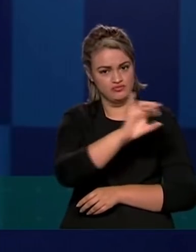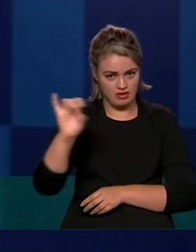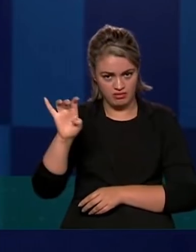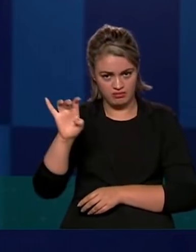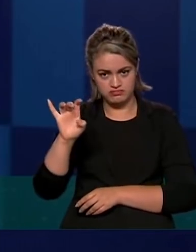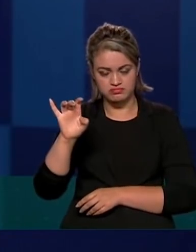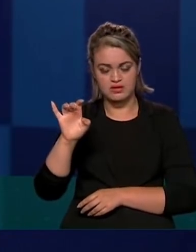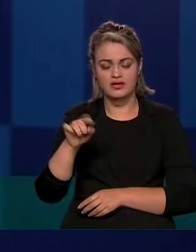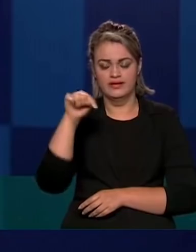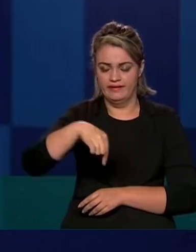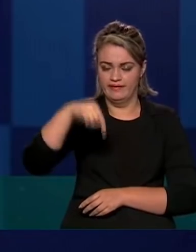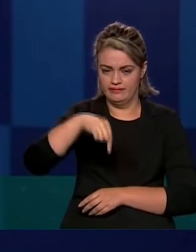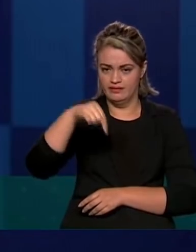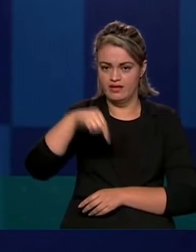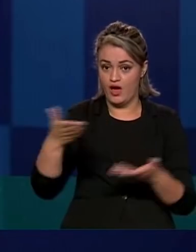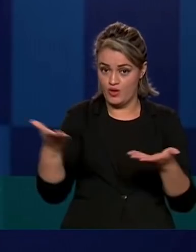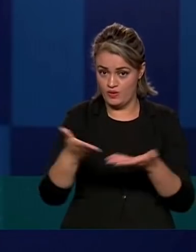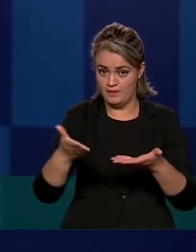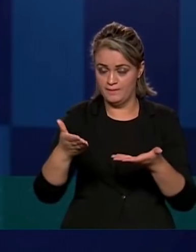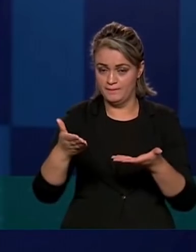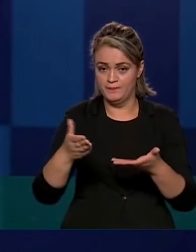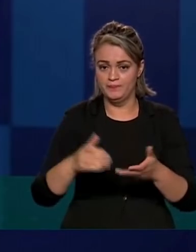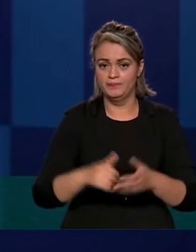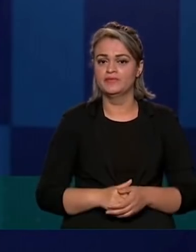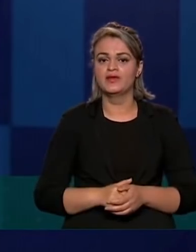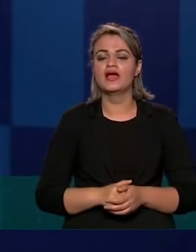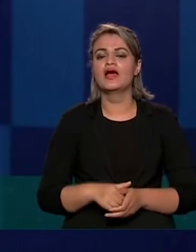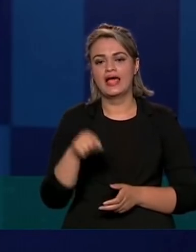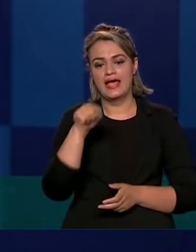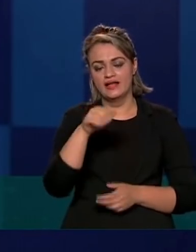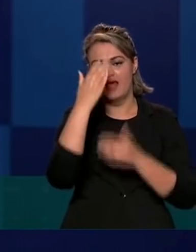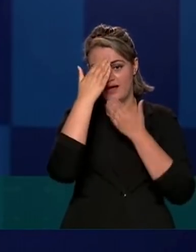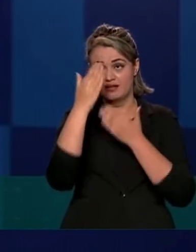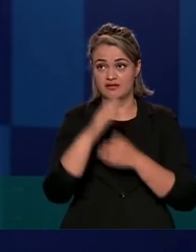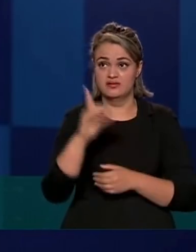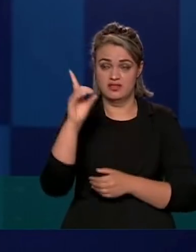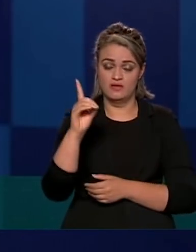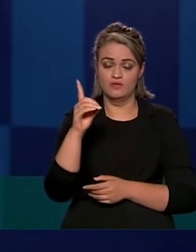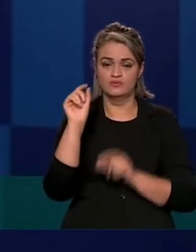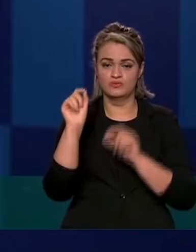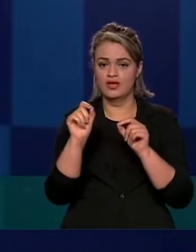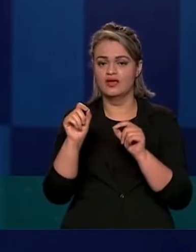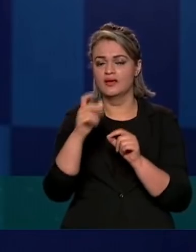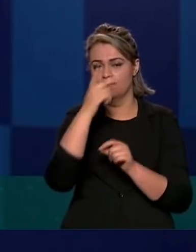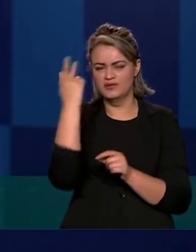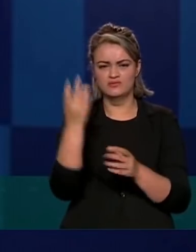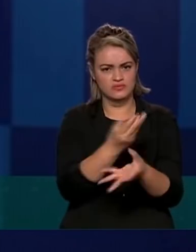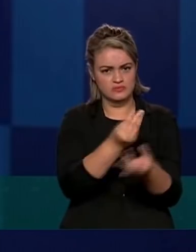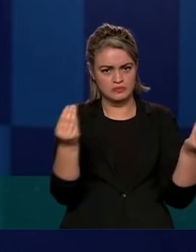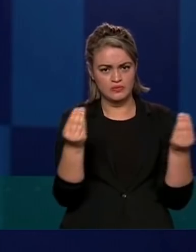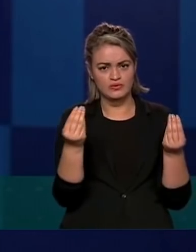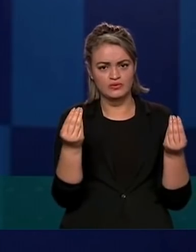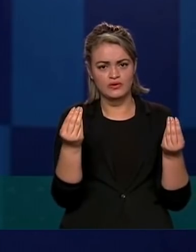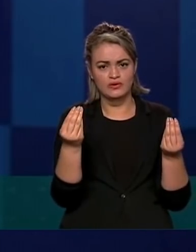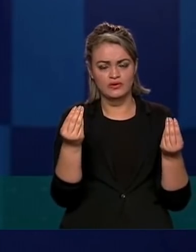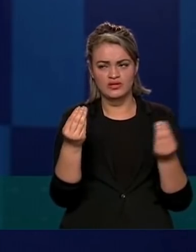cada pessoa que está aqui nesta reunião. Agradecemos, ó Deus, porque muita gente, melhor